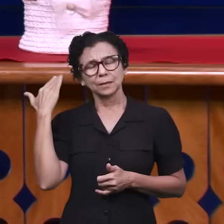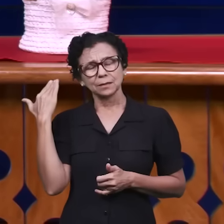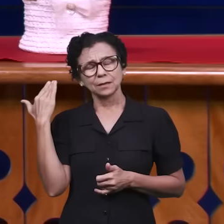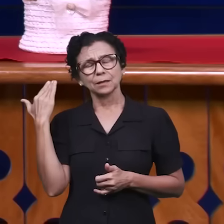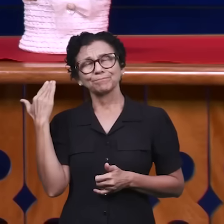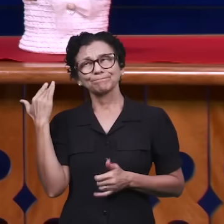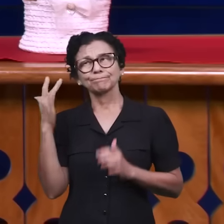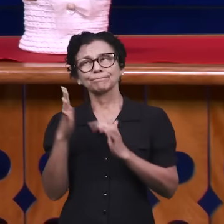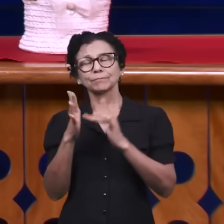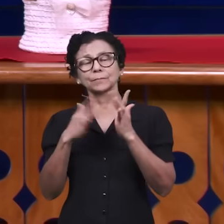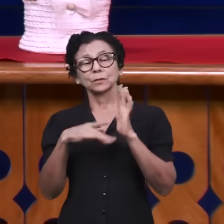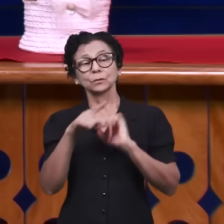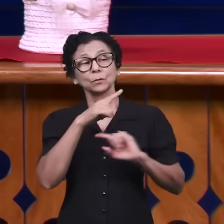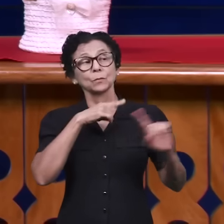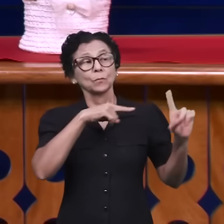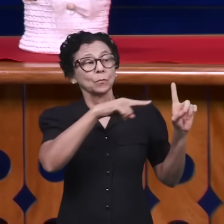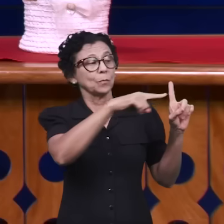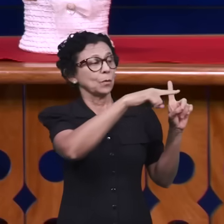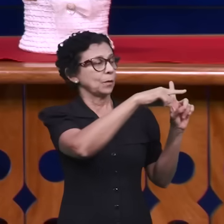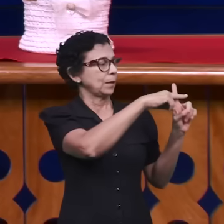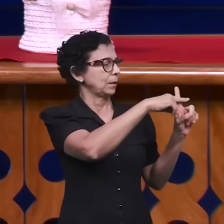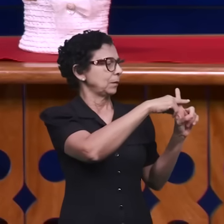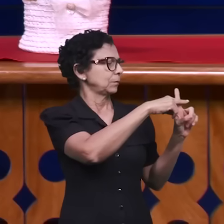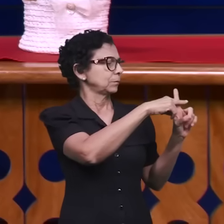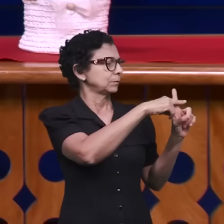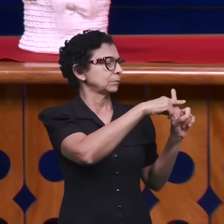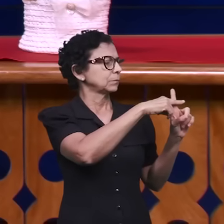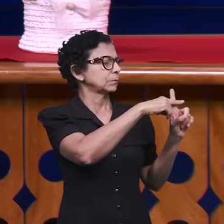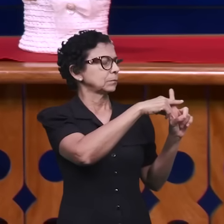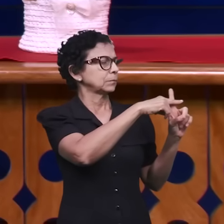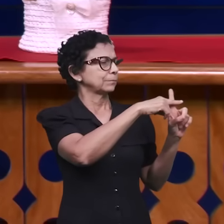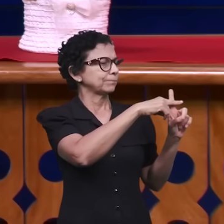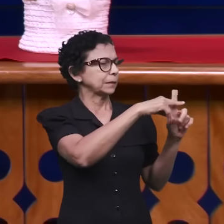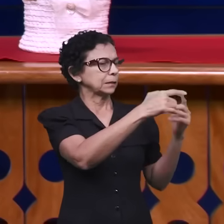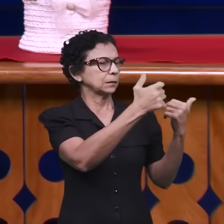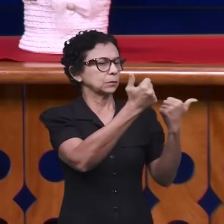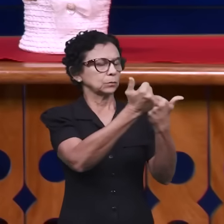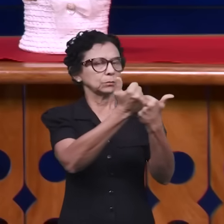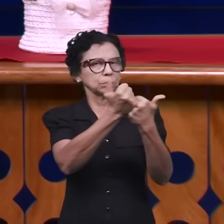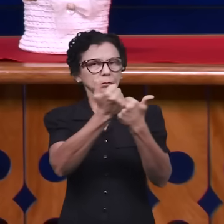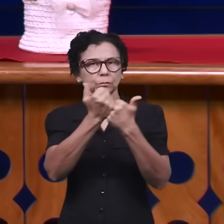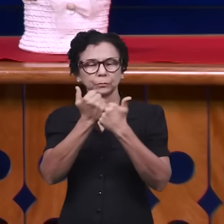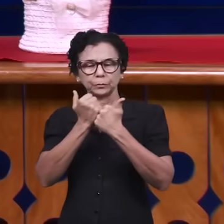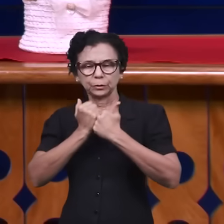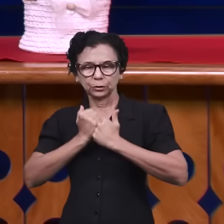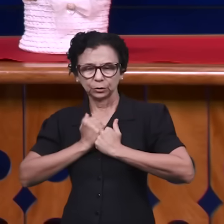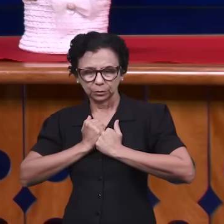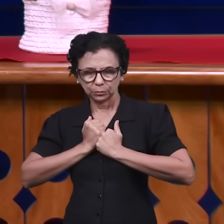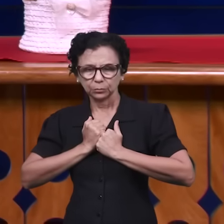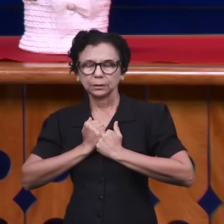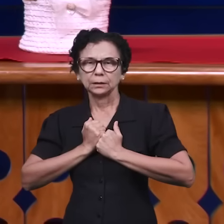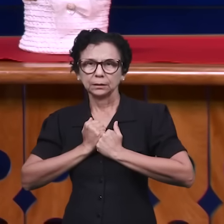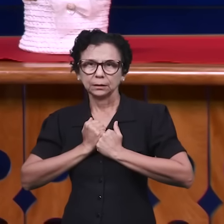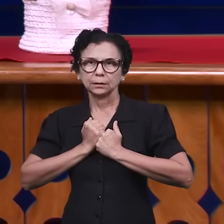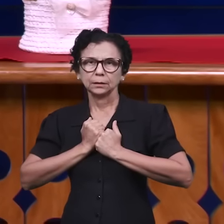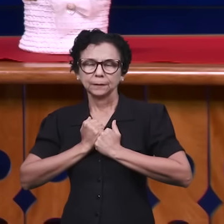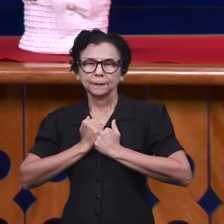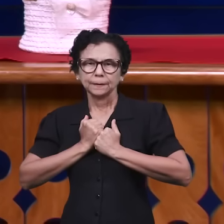ali na cruz porque sabemos que é o único